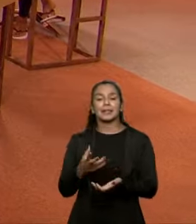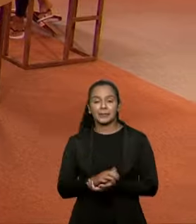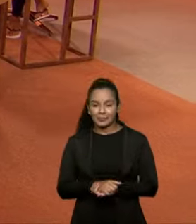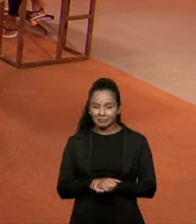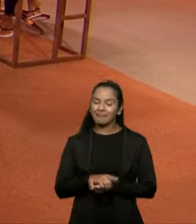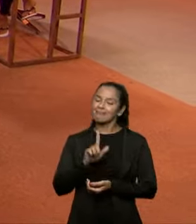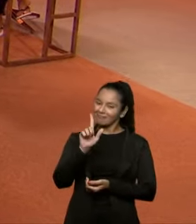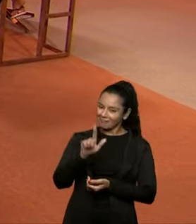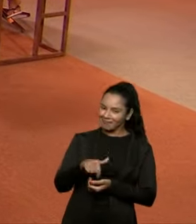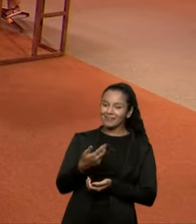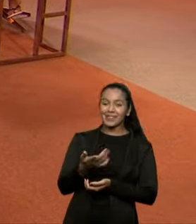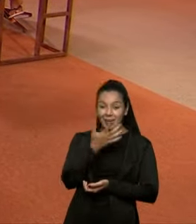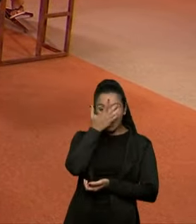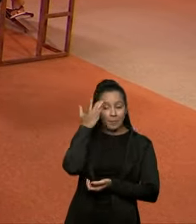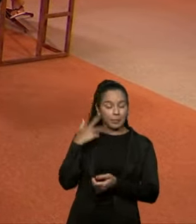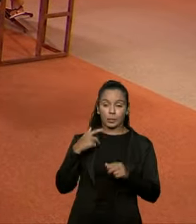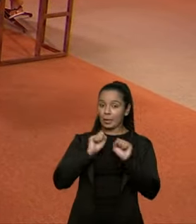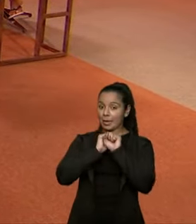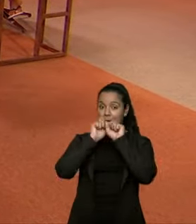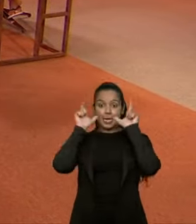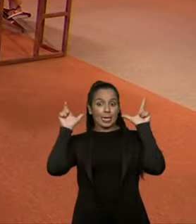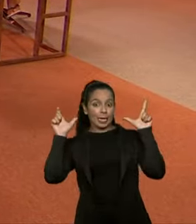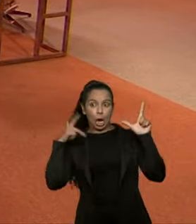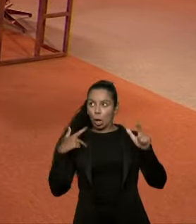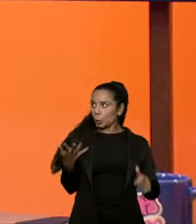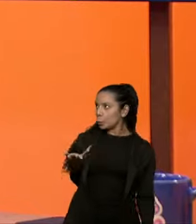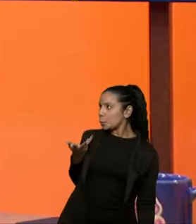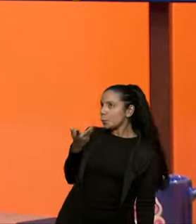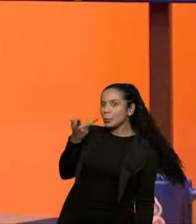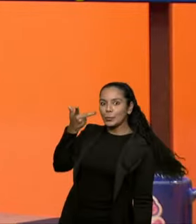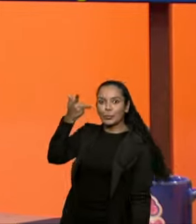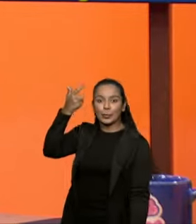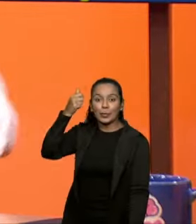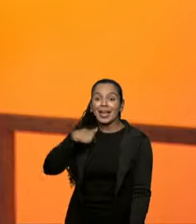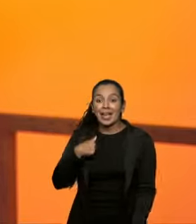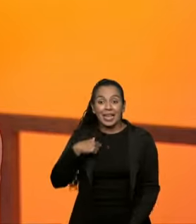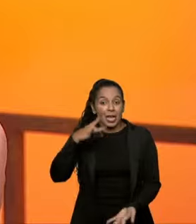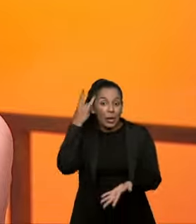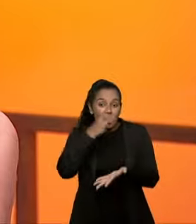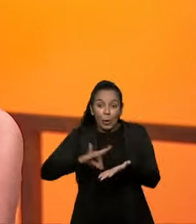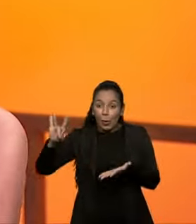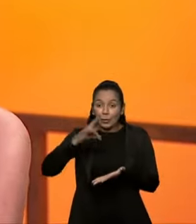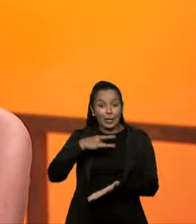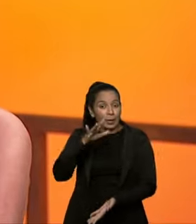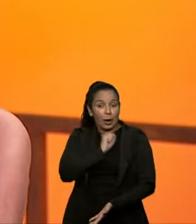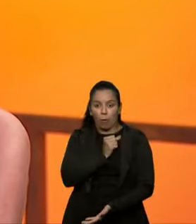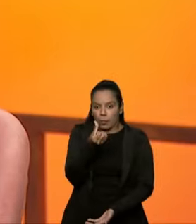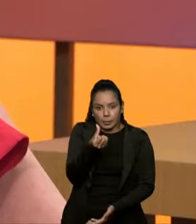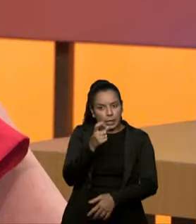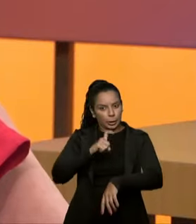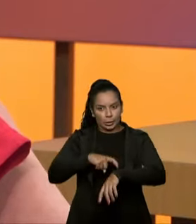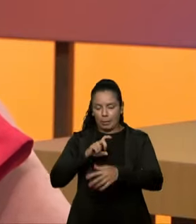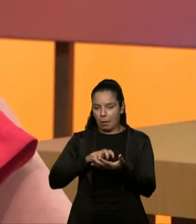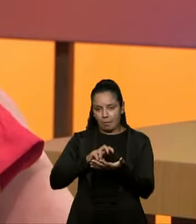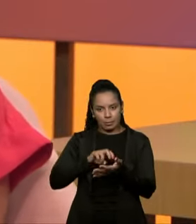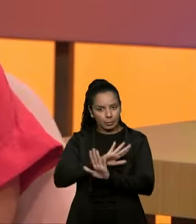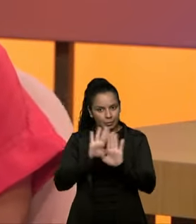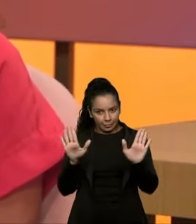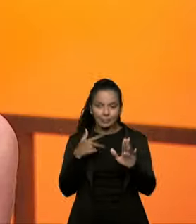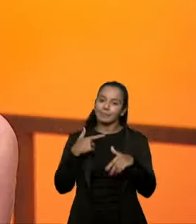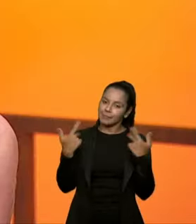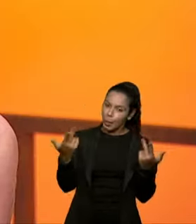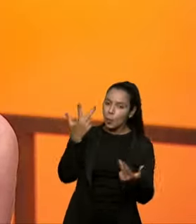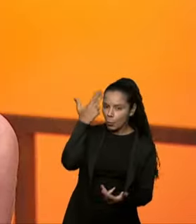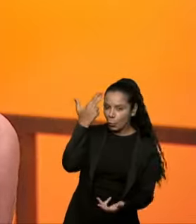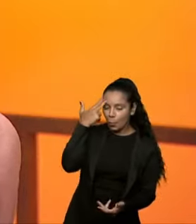né? A pessoa que acorda desse jeito aí, que é o Paulo, e eu que odeio até quem eu amo esse horário. Então, geralmente, o casal